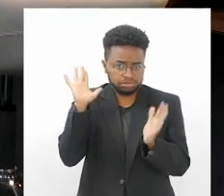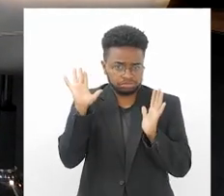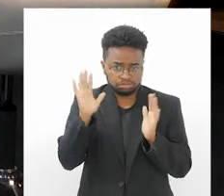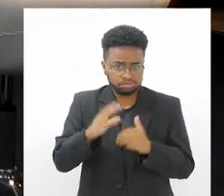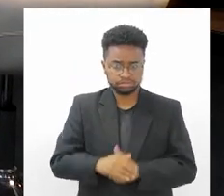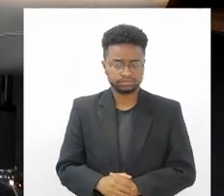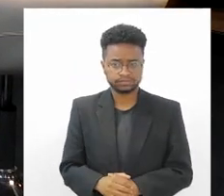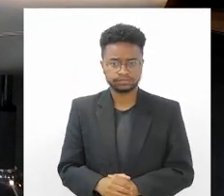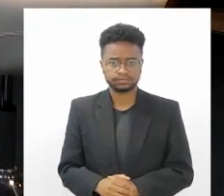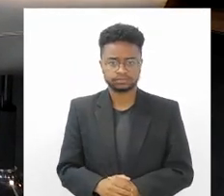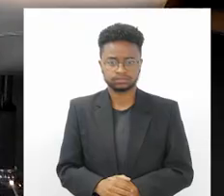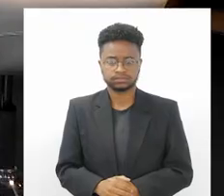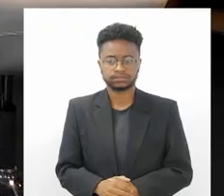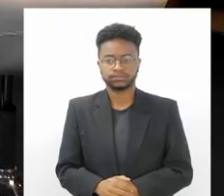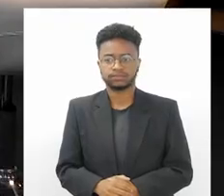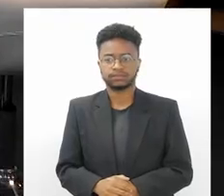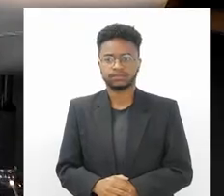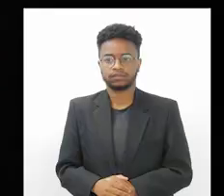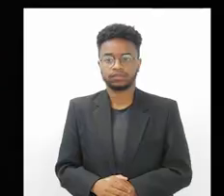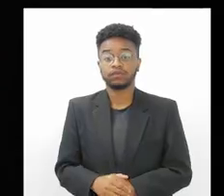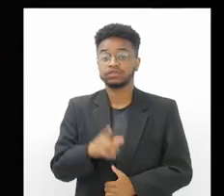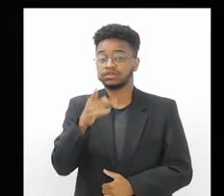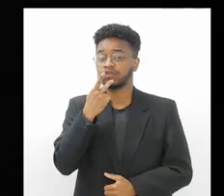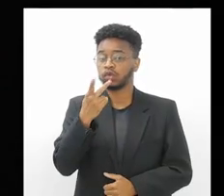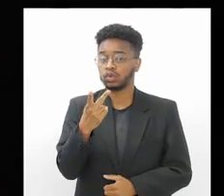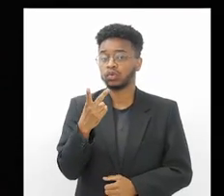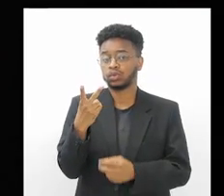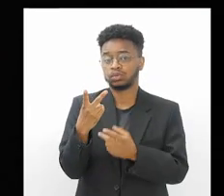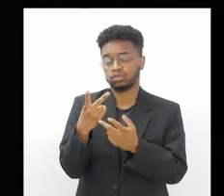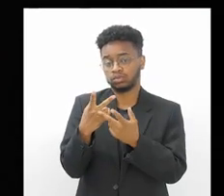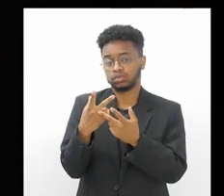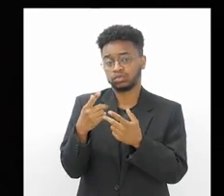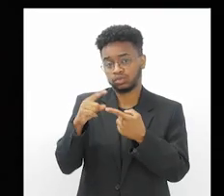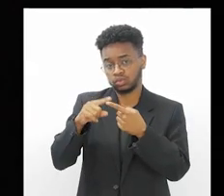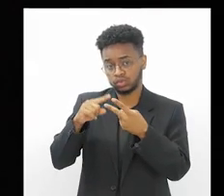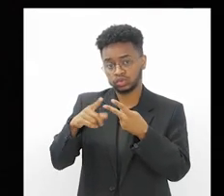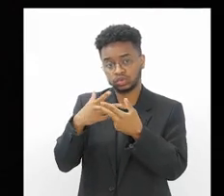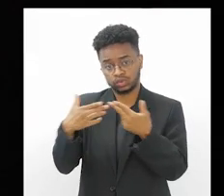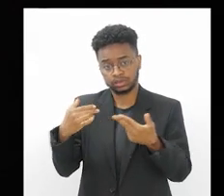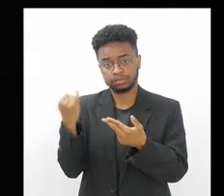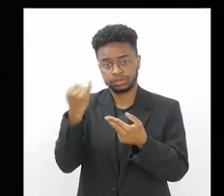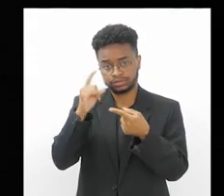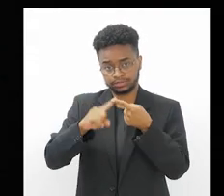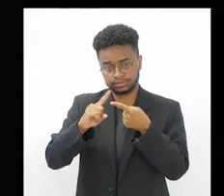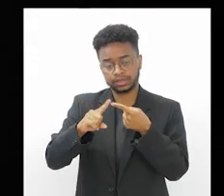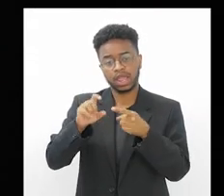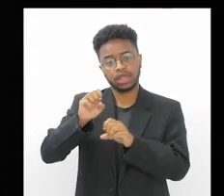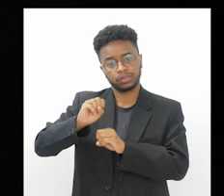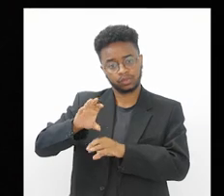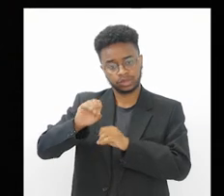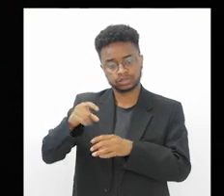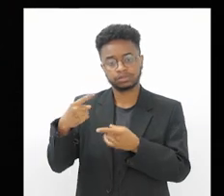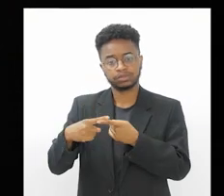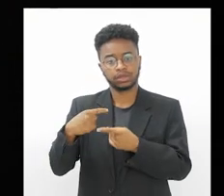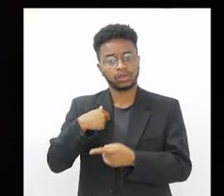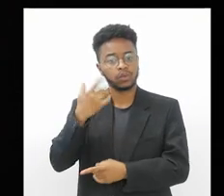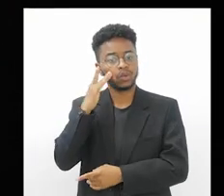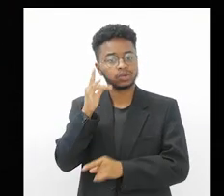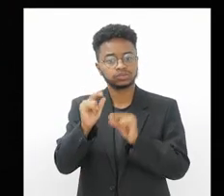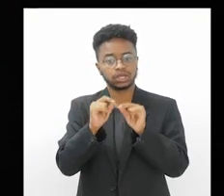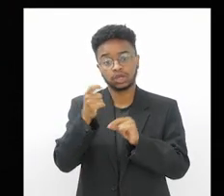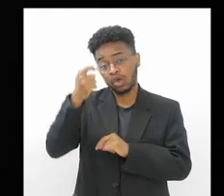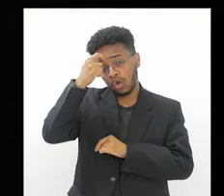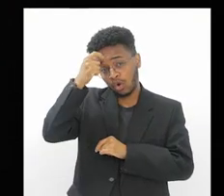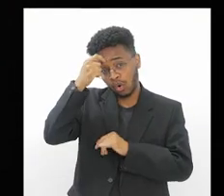mundo. Olha, Rui, você tocou em dois aspectos bastante importantes, né? O primeiro foi a educação, então eu acho que